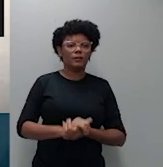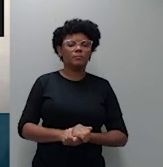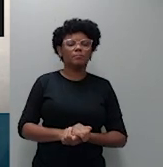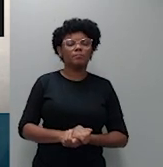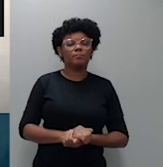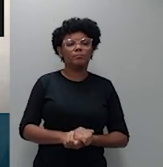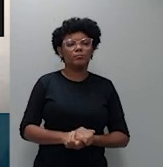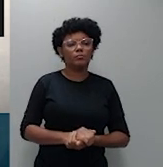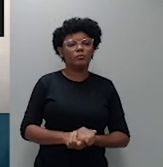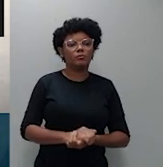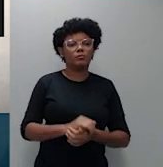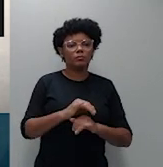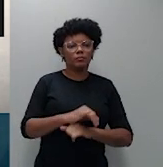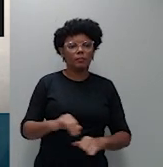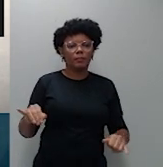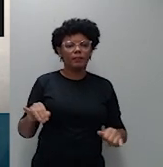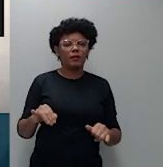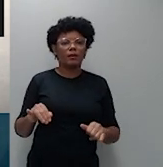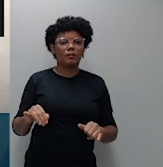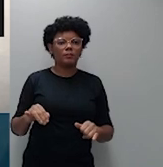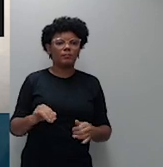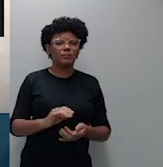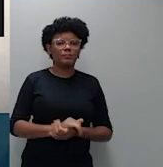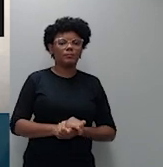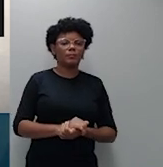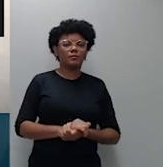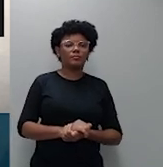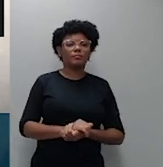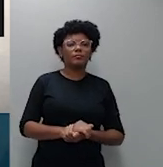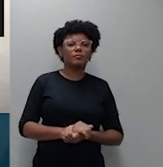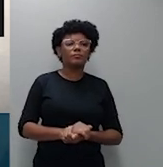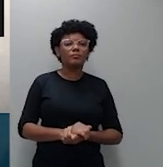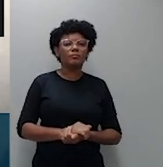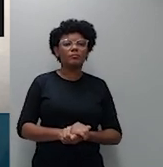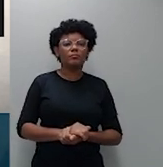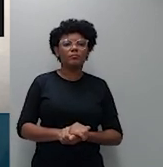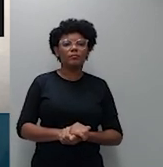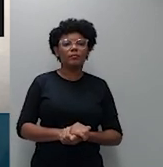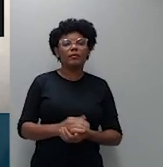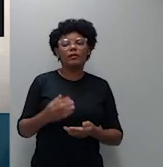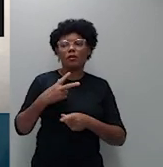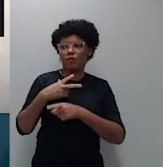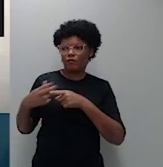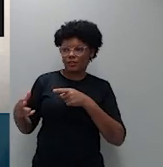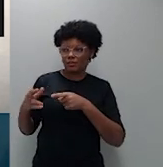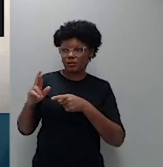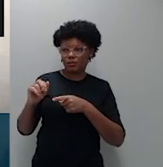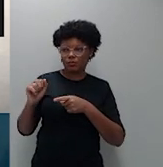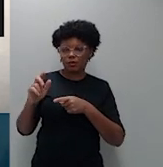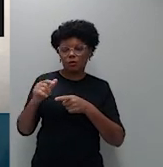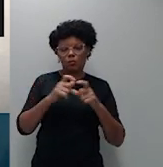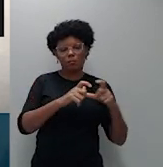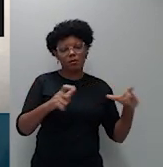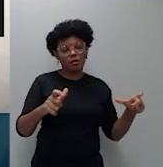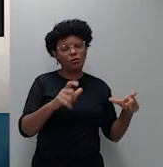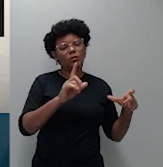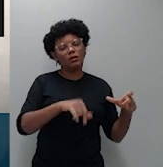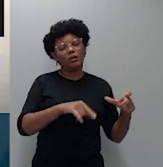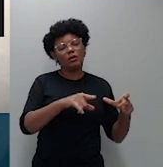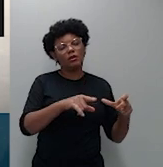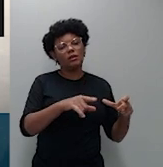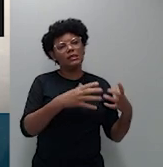então Vencido o Ministro Raul Araújo por maioria a turma negou provimento